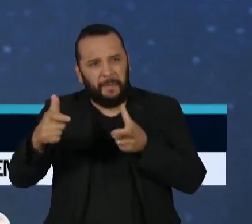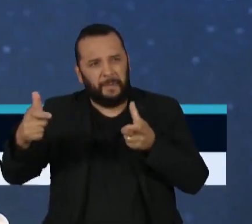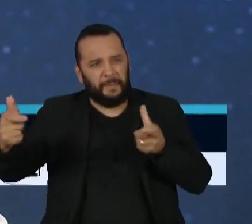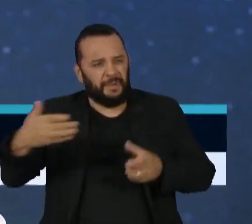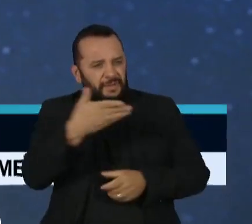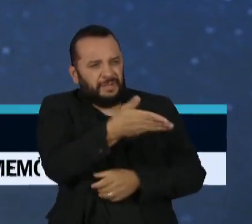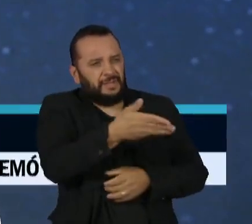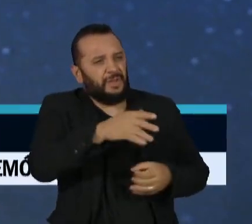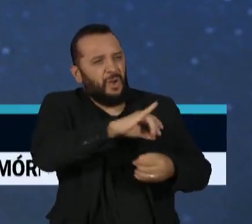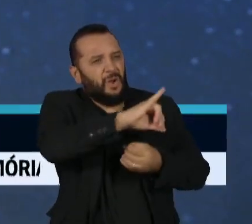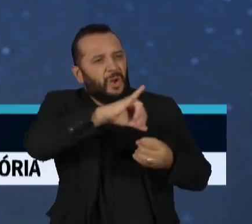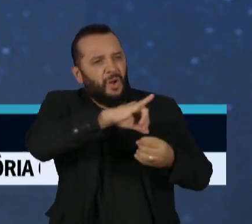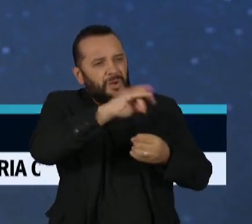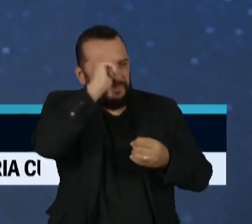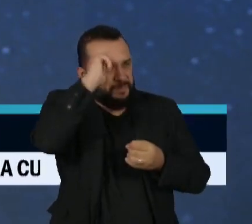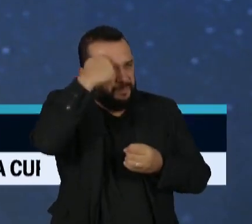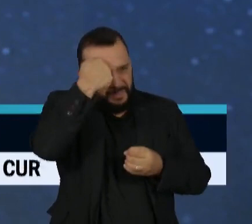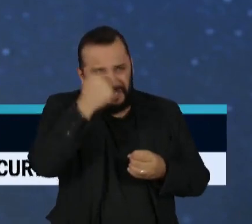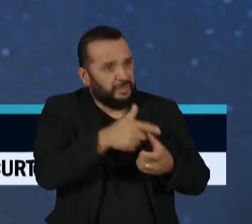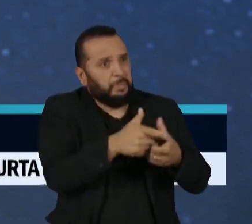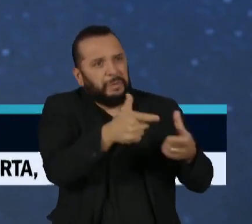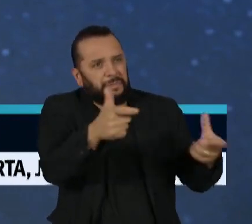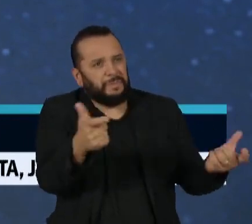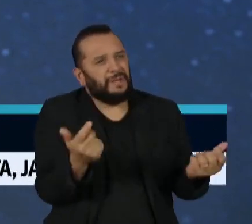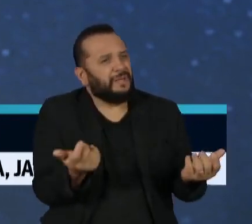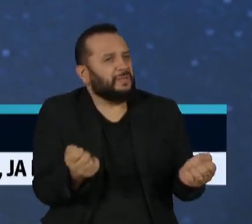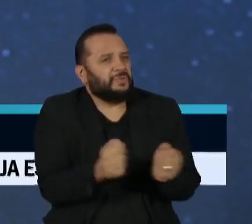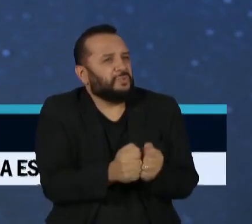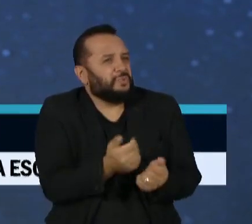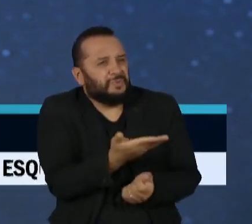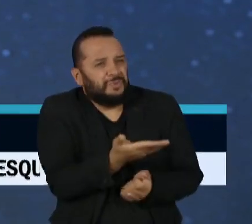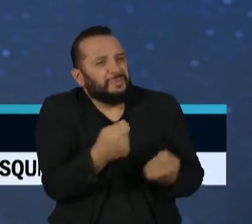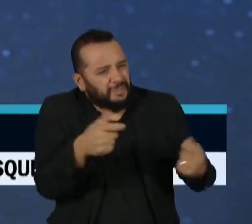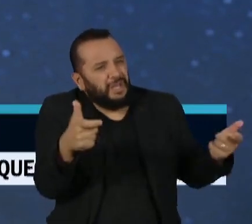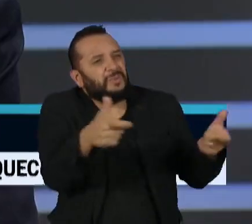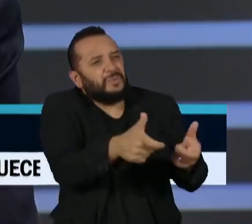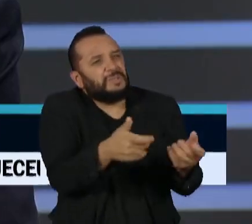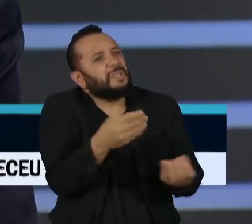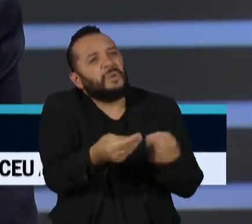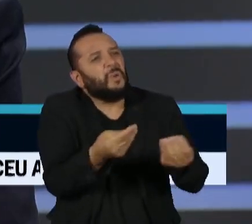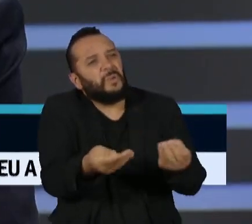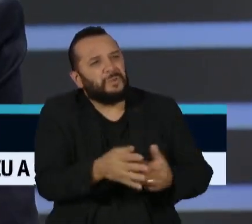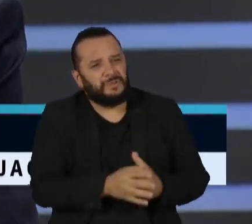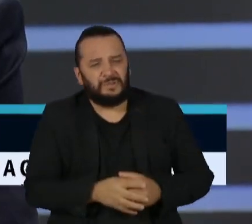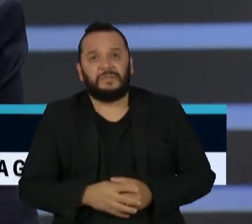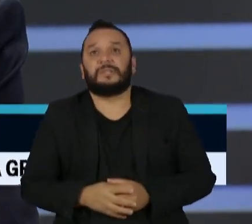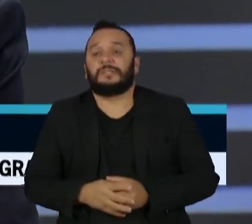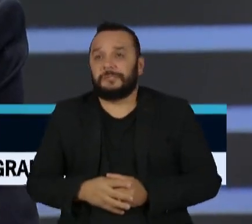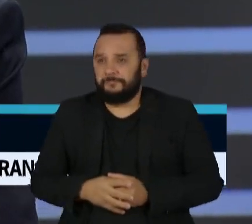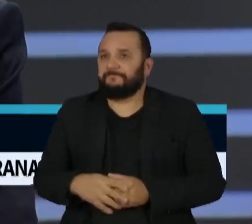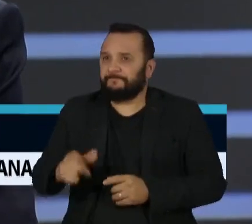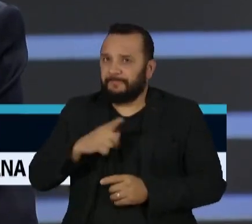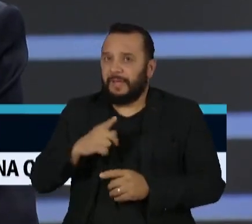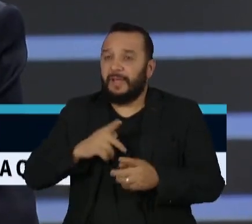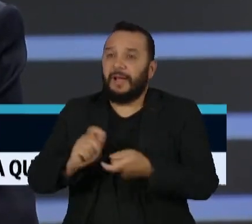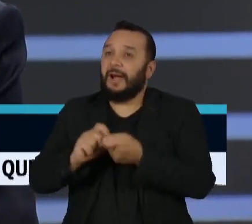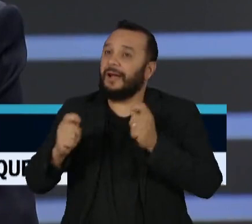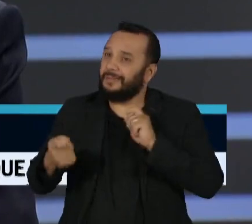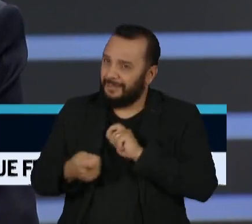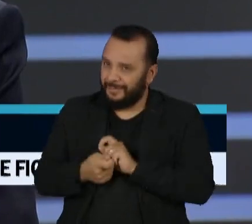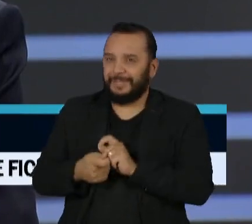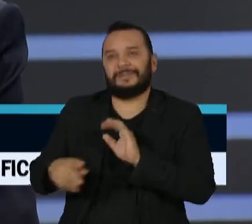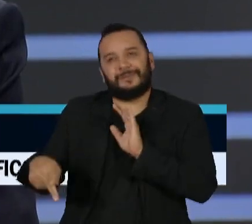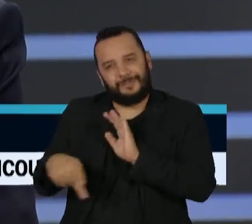é que a gente vai conseguir mudar essa equação né quando e como então tem uma questão chamada transição energética